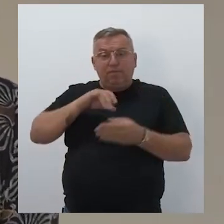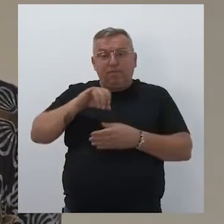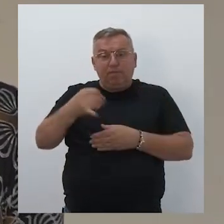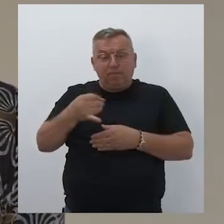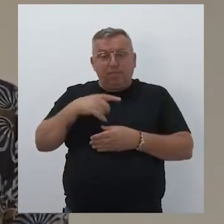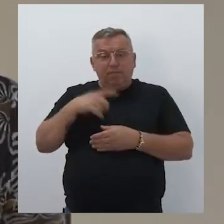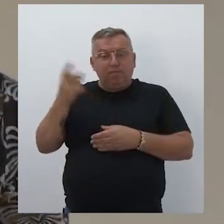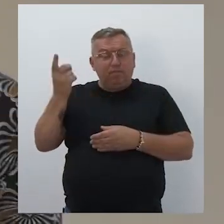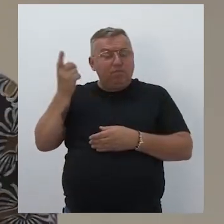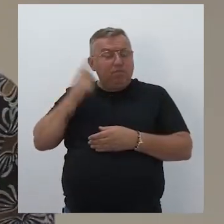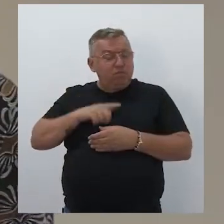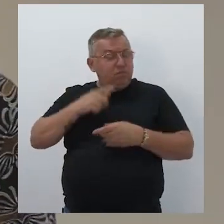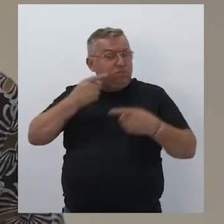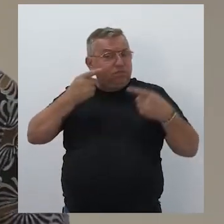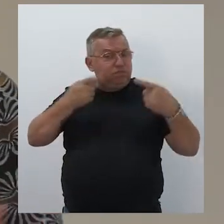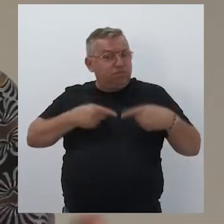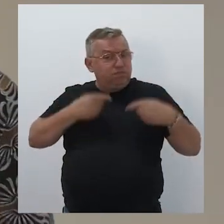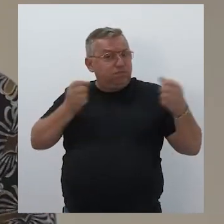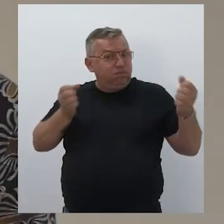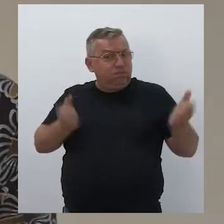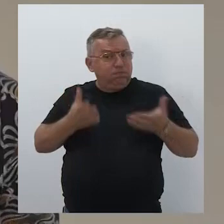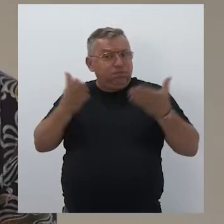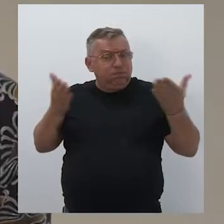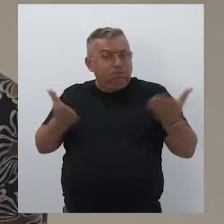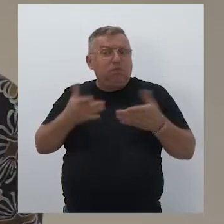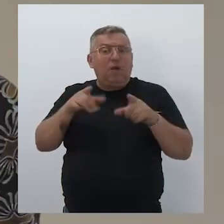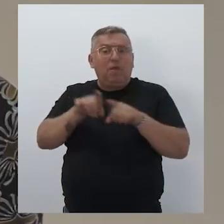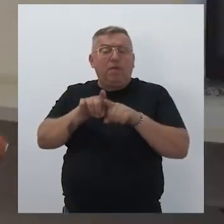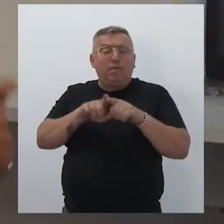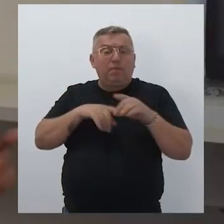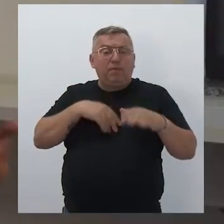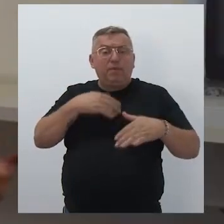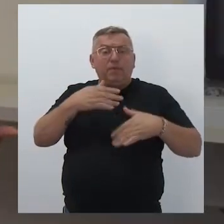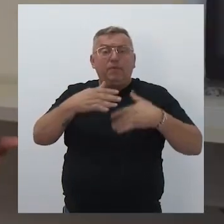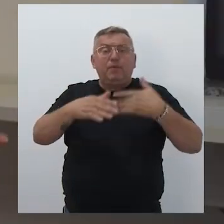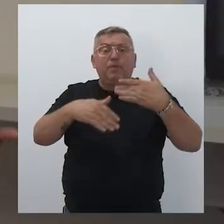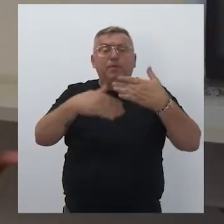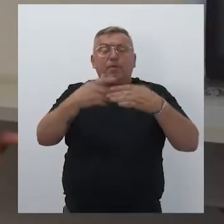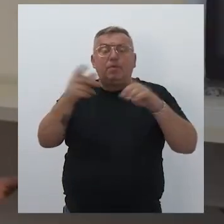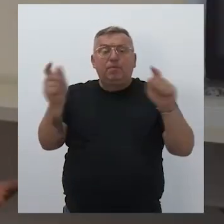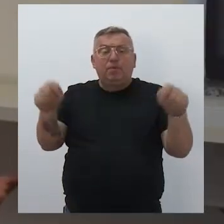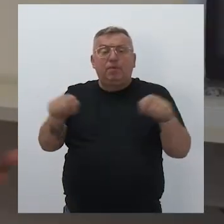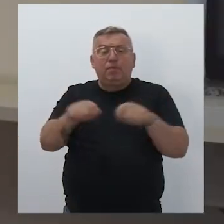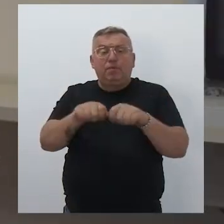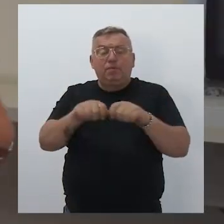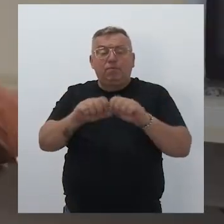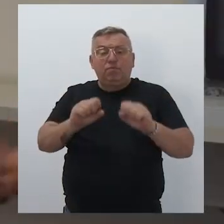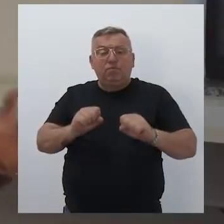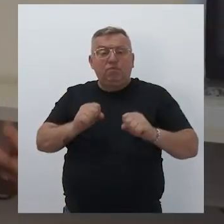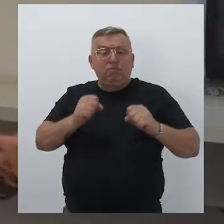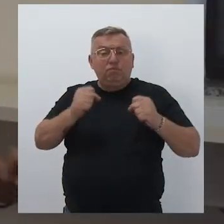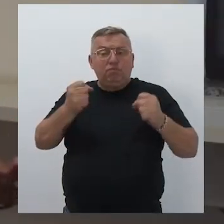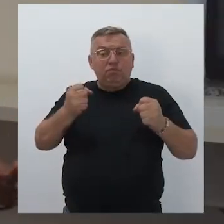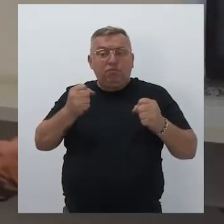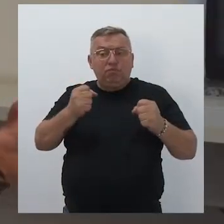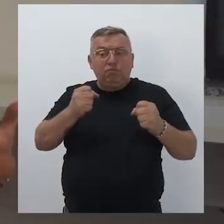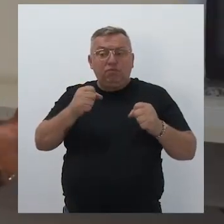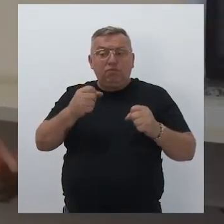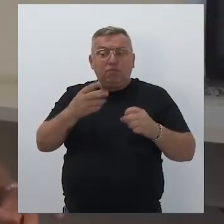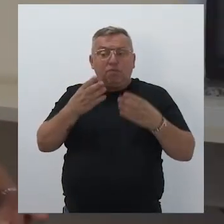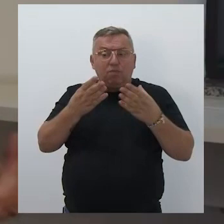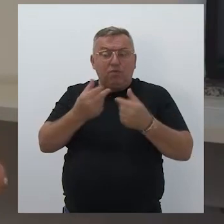ser desafiados, provocados e, ao longo do processo, então, possam ir fortalecendo muitas